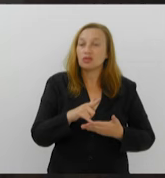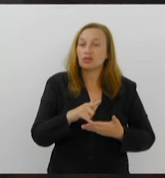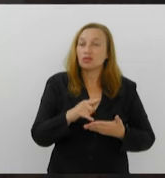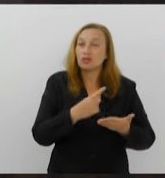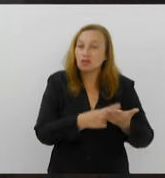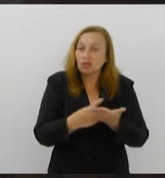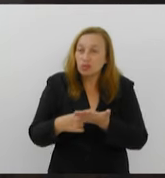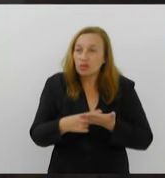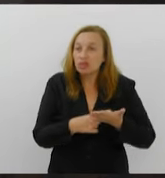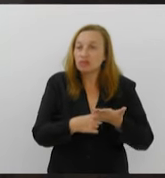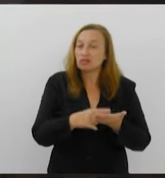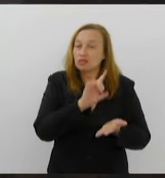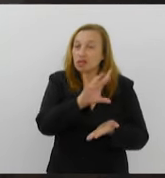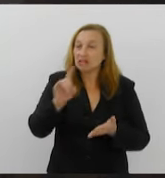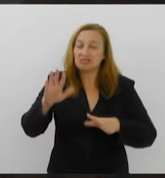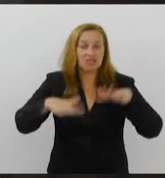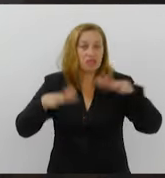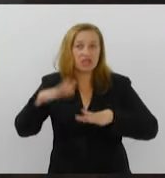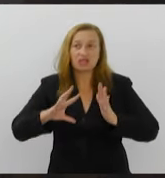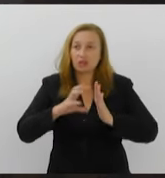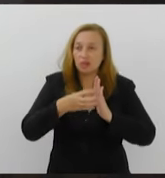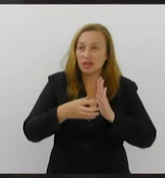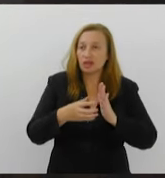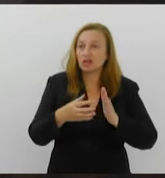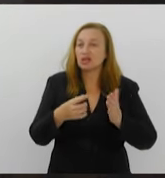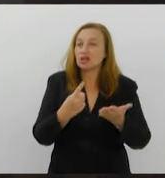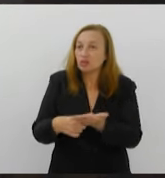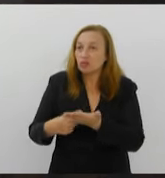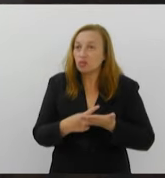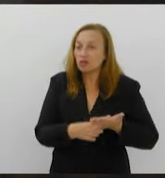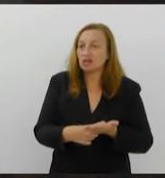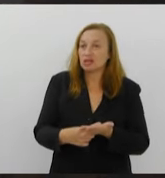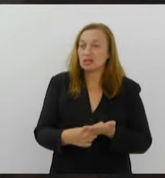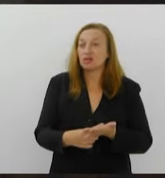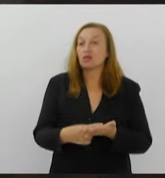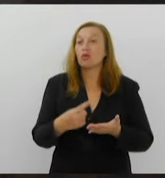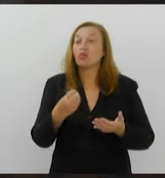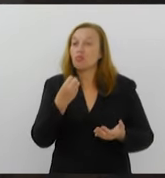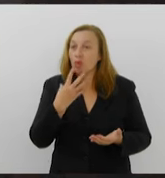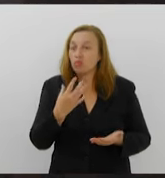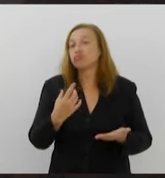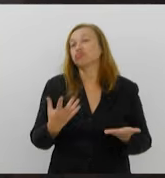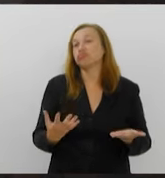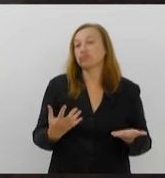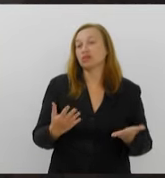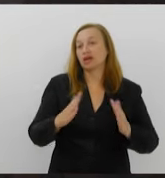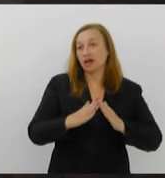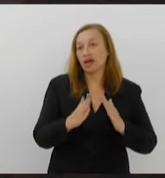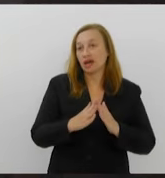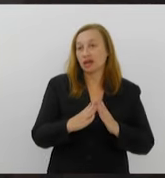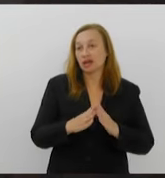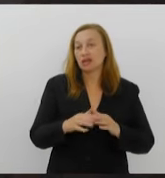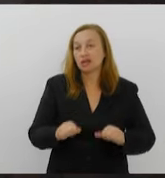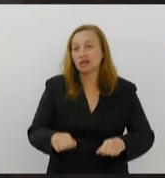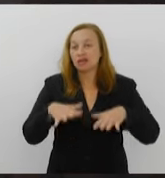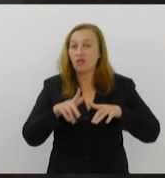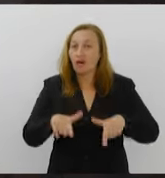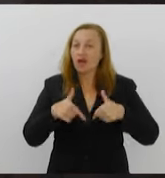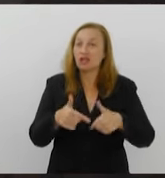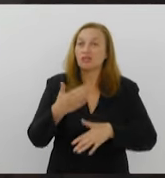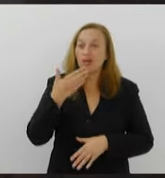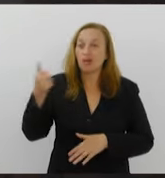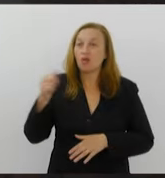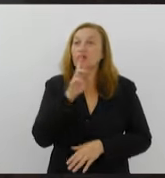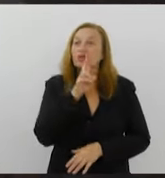independente das posições partidárias, fazer esse bom convívio da casa, bons acordos, de modo que a sessão flua melhor, que os